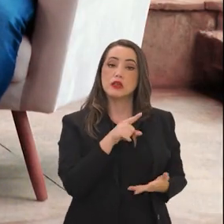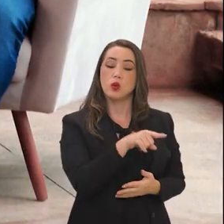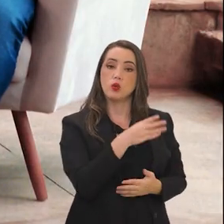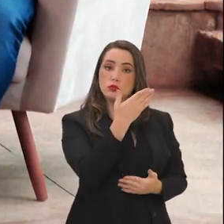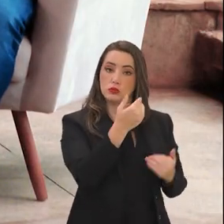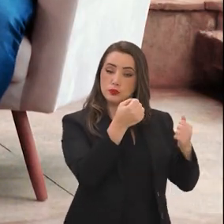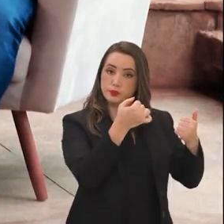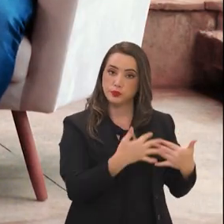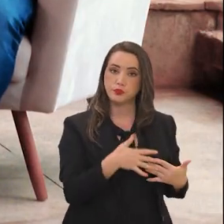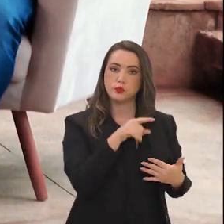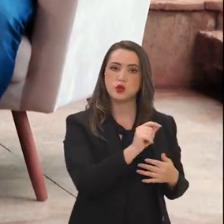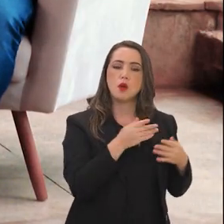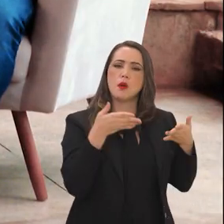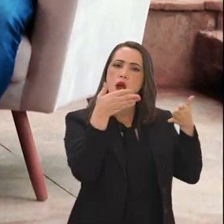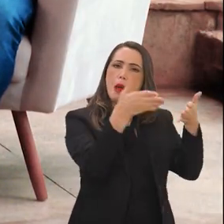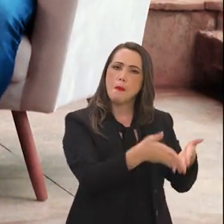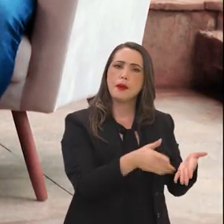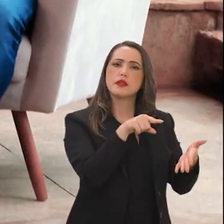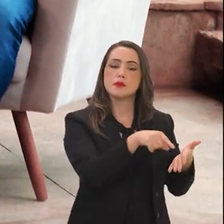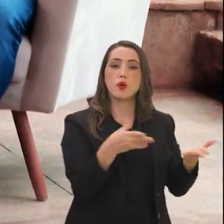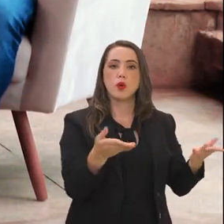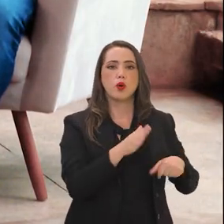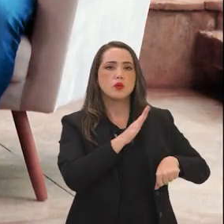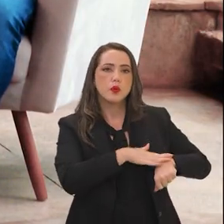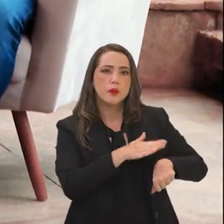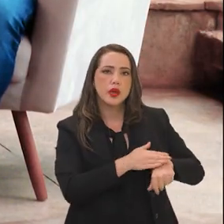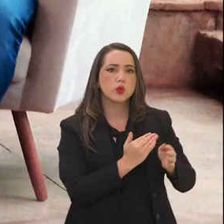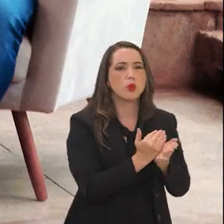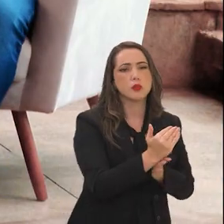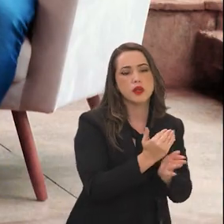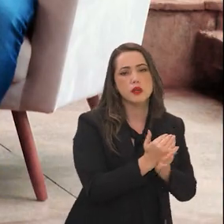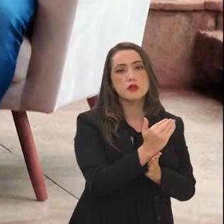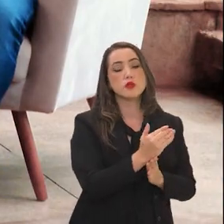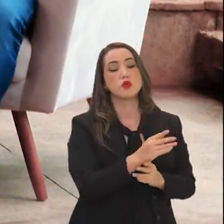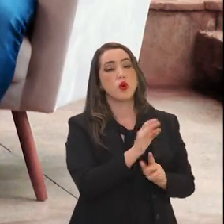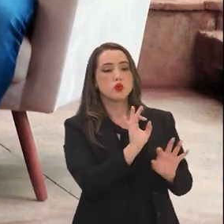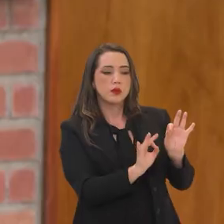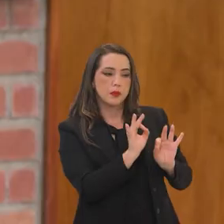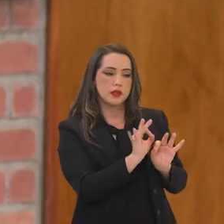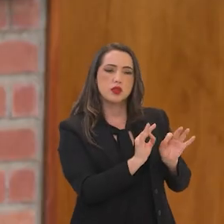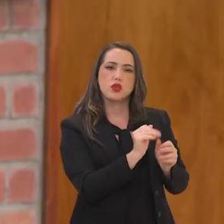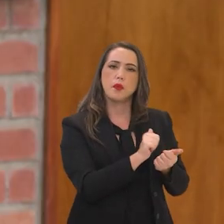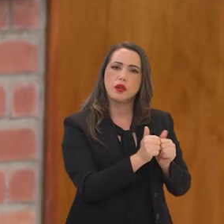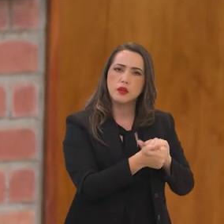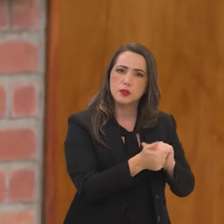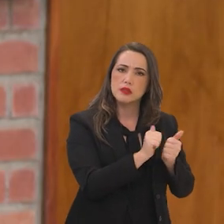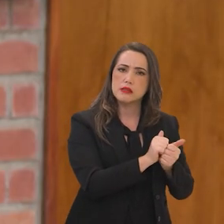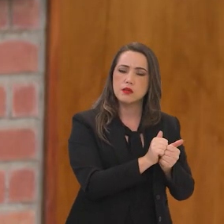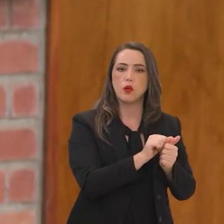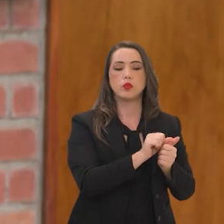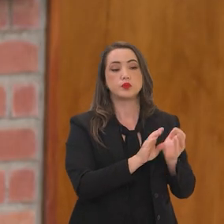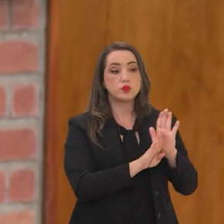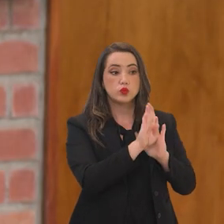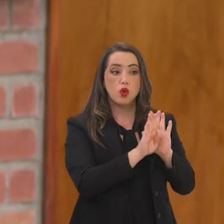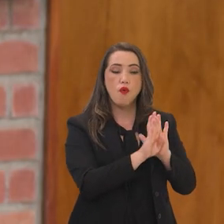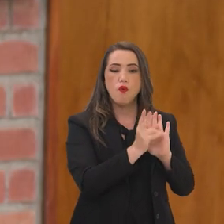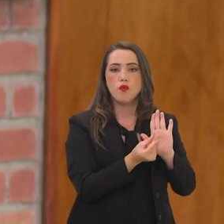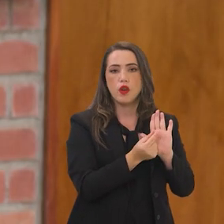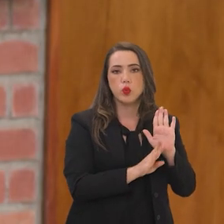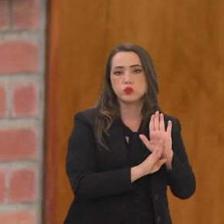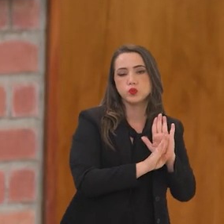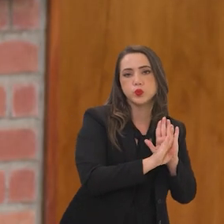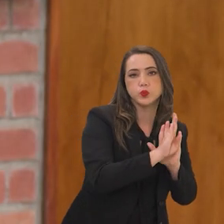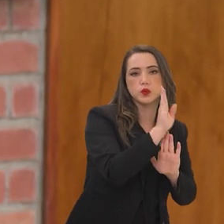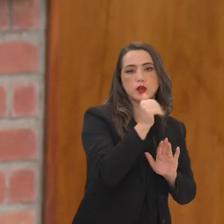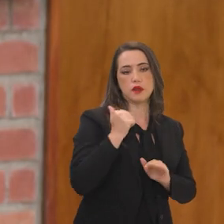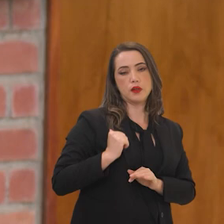né participou desse primeiro momento ali na Caps onde houve se reajuste das bolsas de pesquisa que também